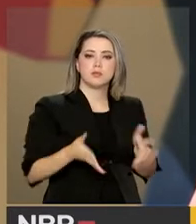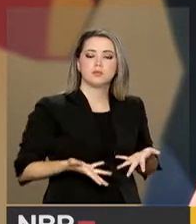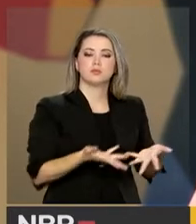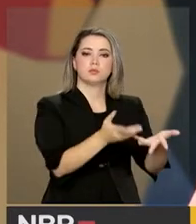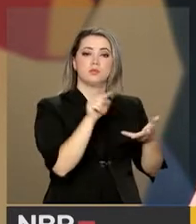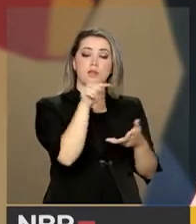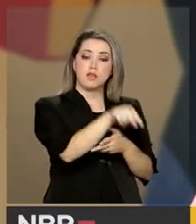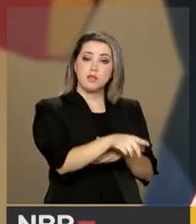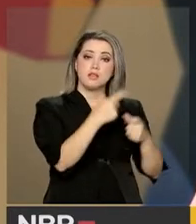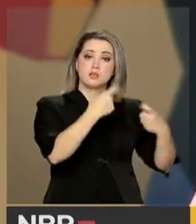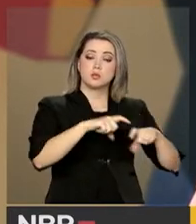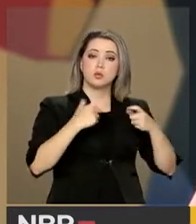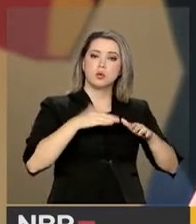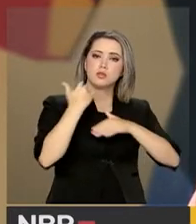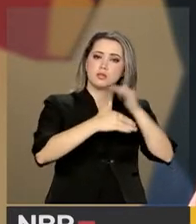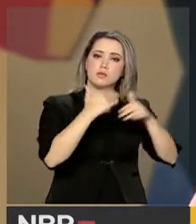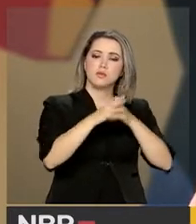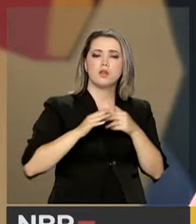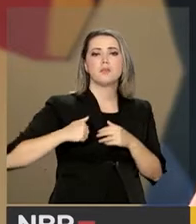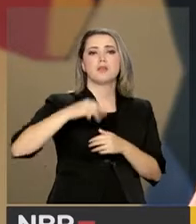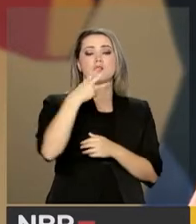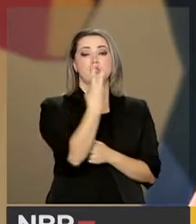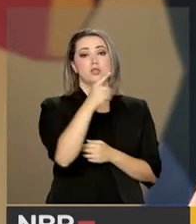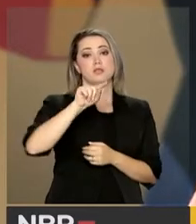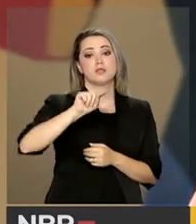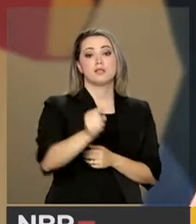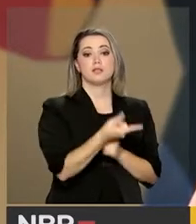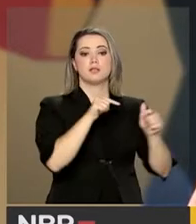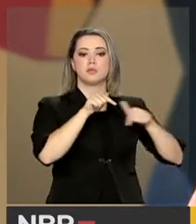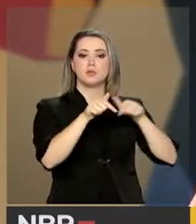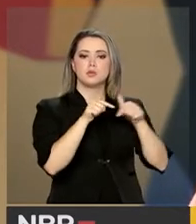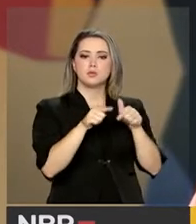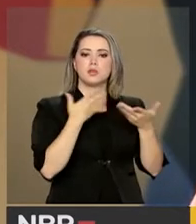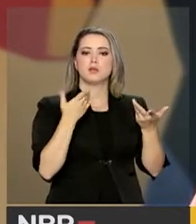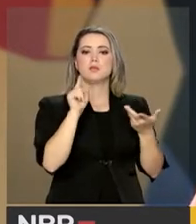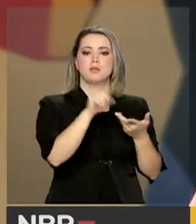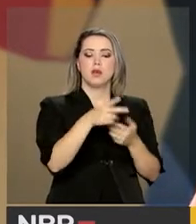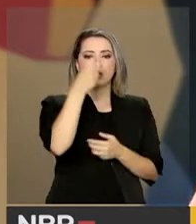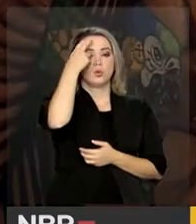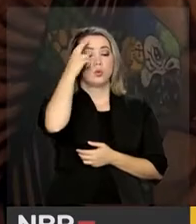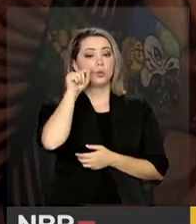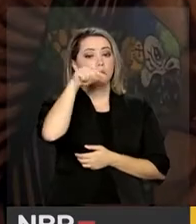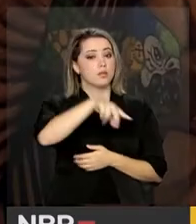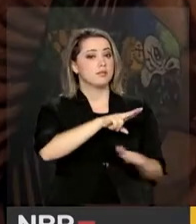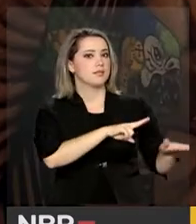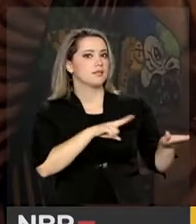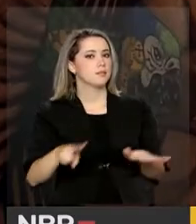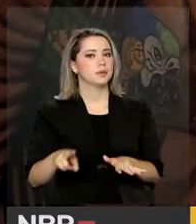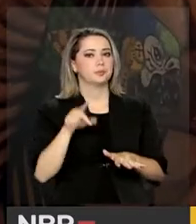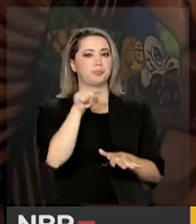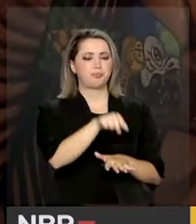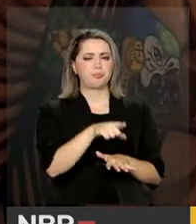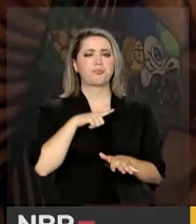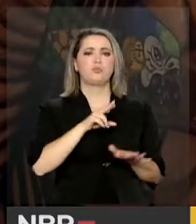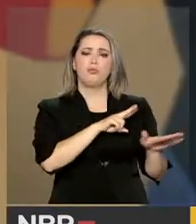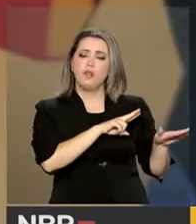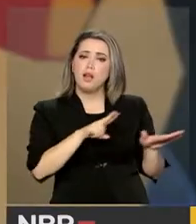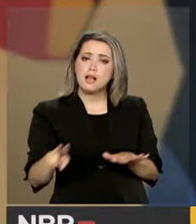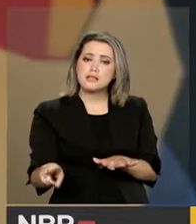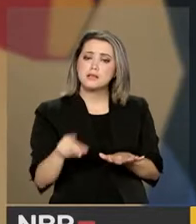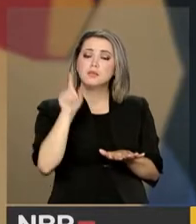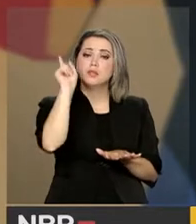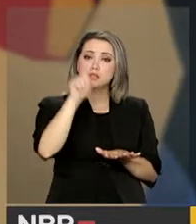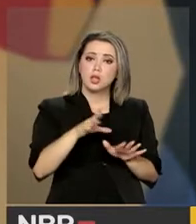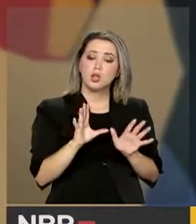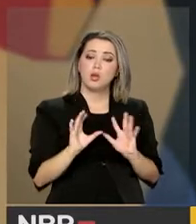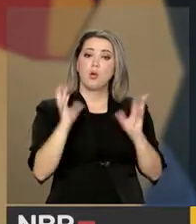e esses museus desenvolvem mais de 3.000 ações, atividades culturais durante essa semana. A Semana Nacional de Museus,